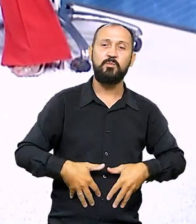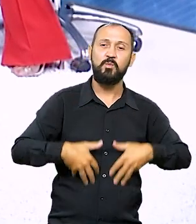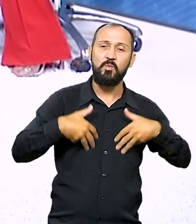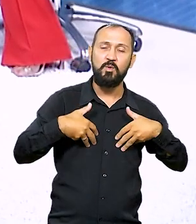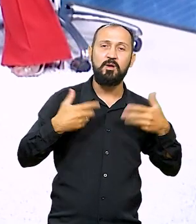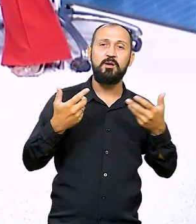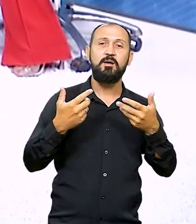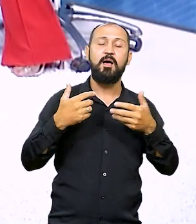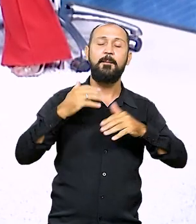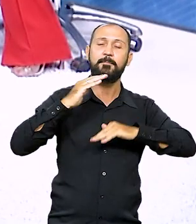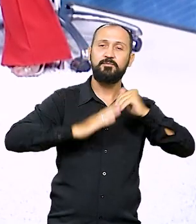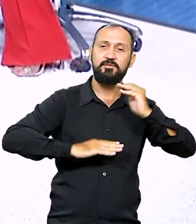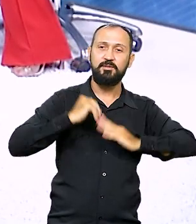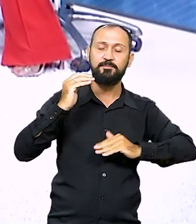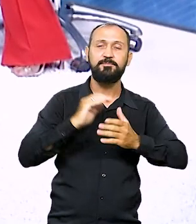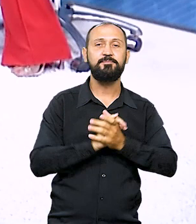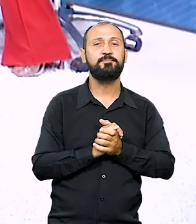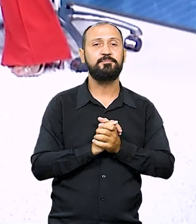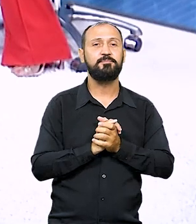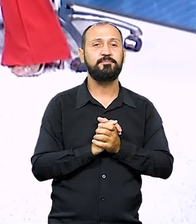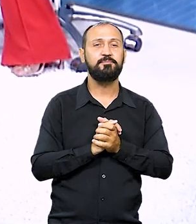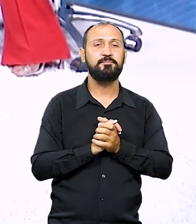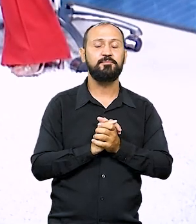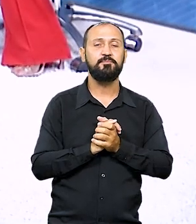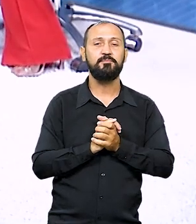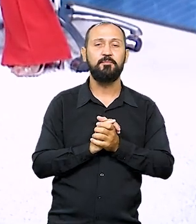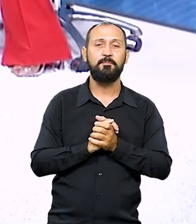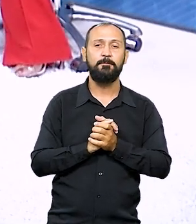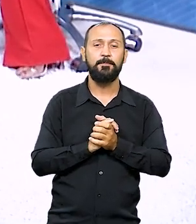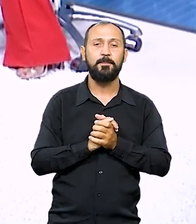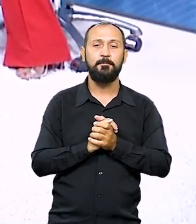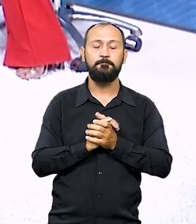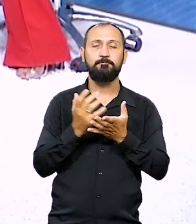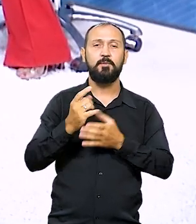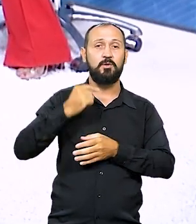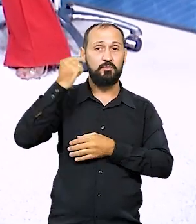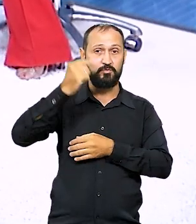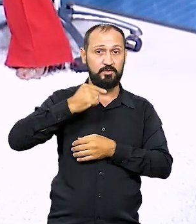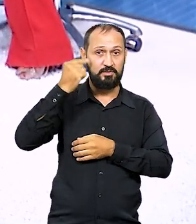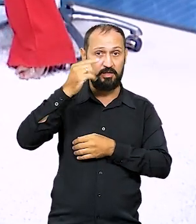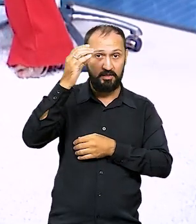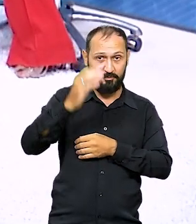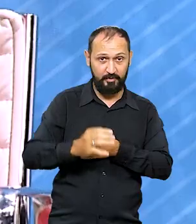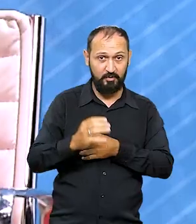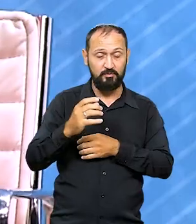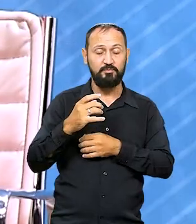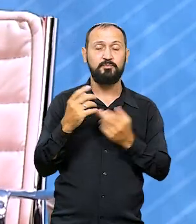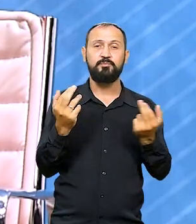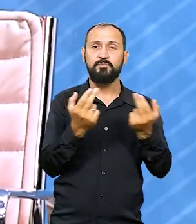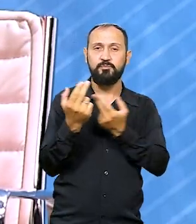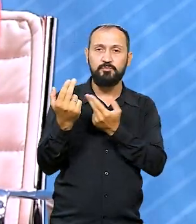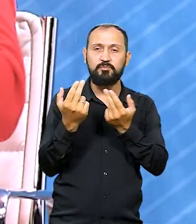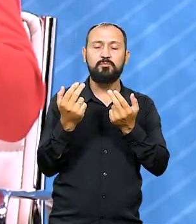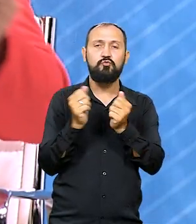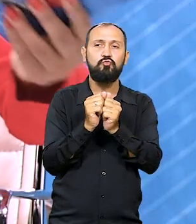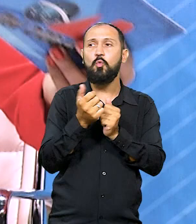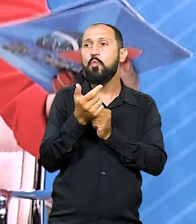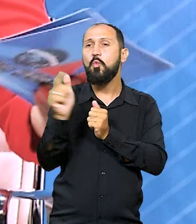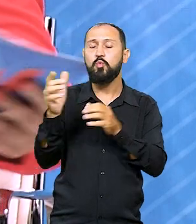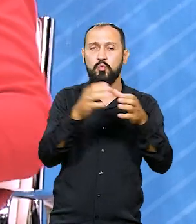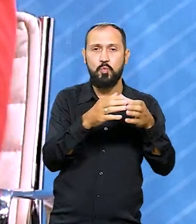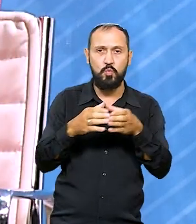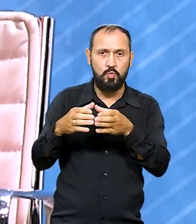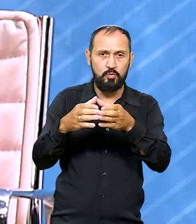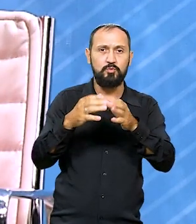e honradez à profissão. Doutor, a advocacia criminal, assim, dentre